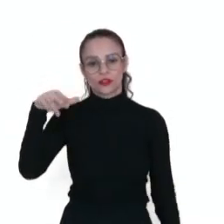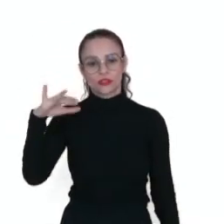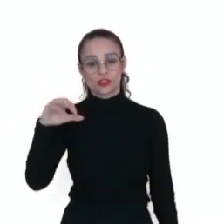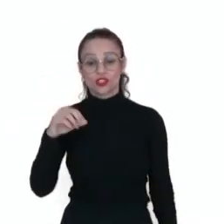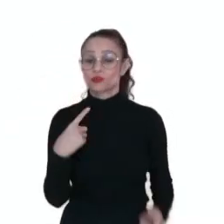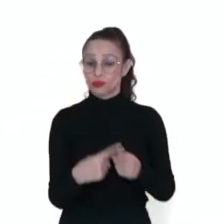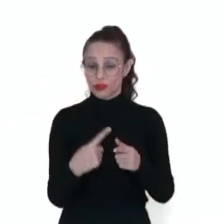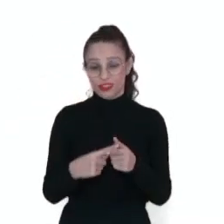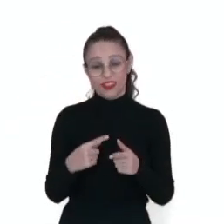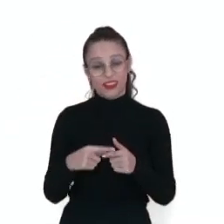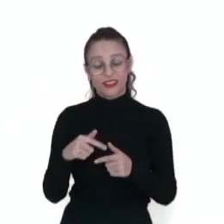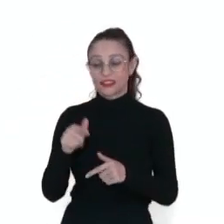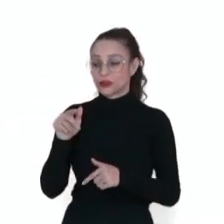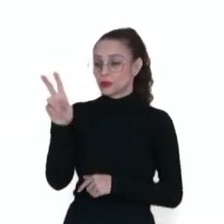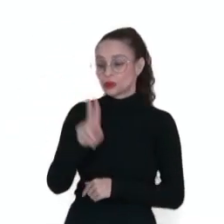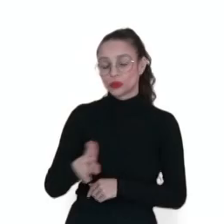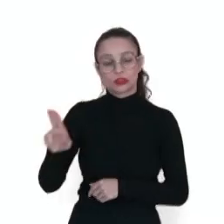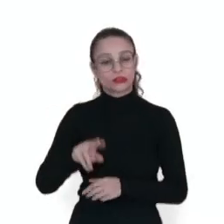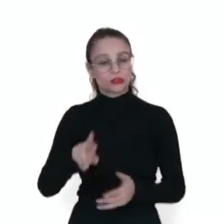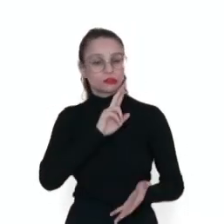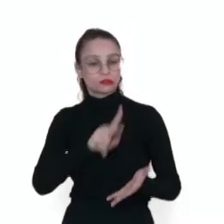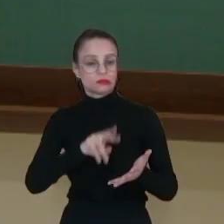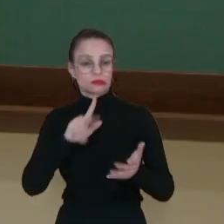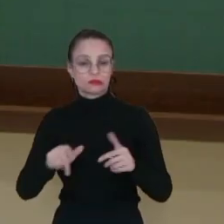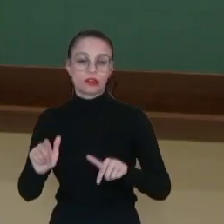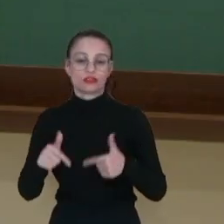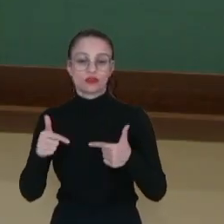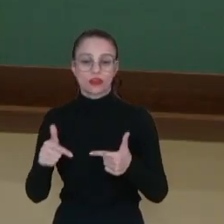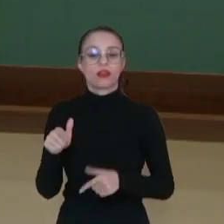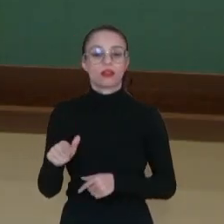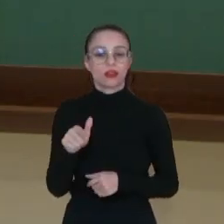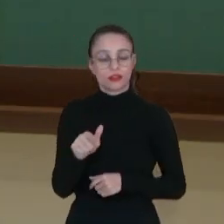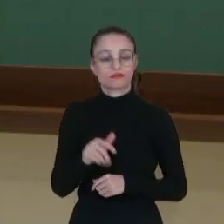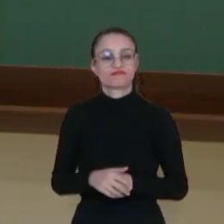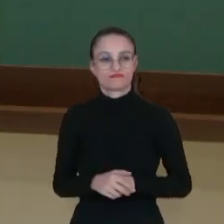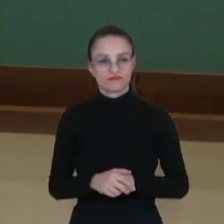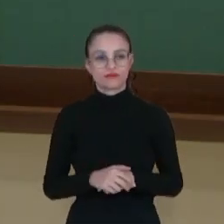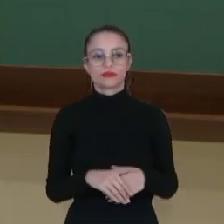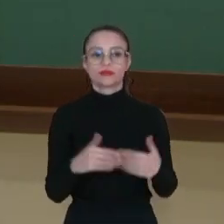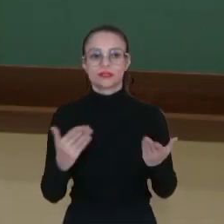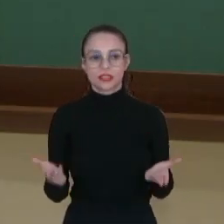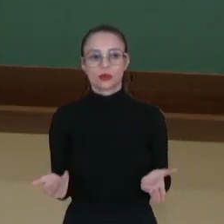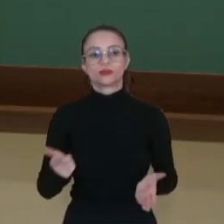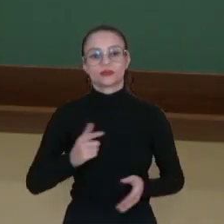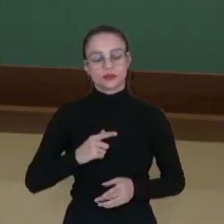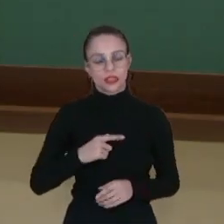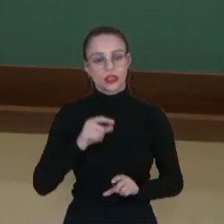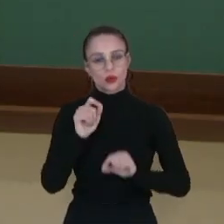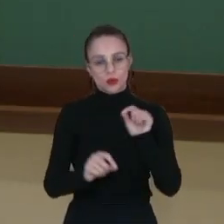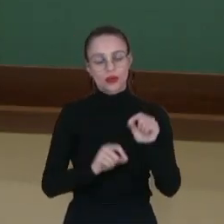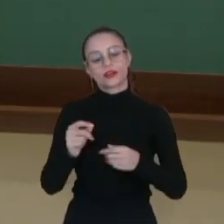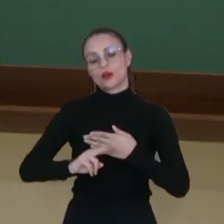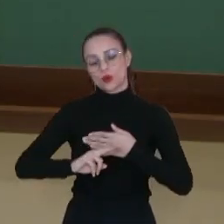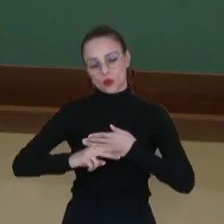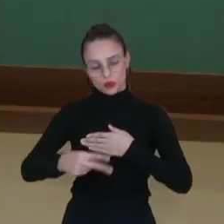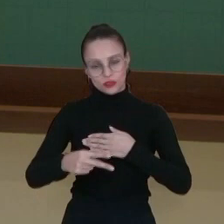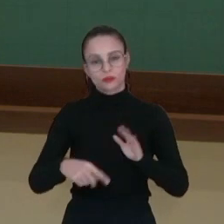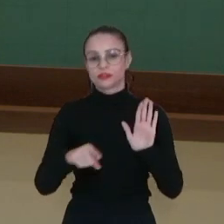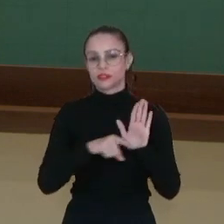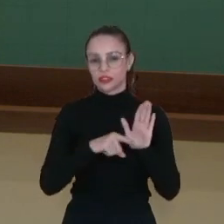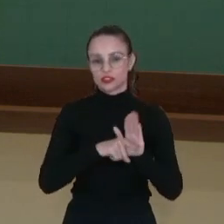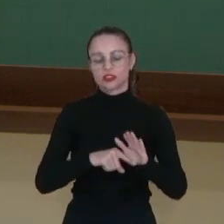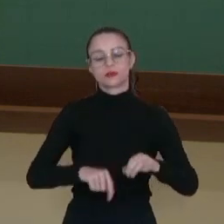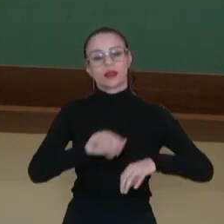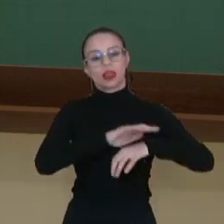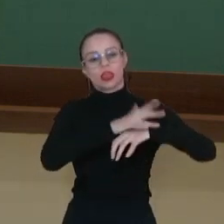para diferentes atividades que são desenvolvidas na região. Então a gente vai ter ali uma das consequências negativas,